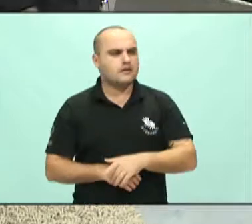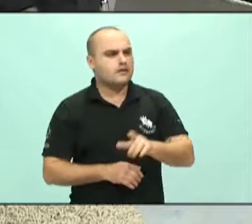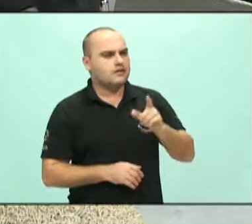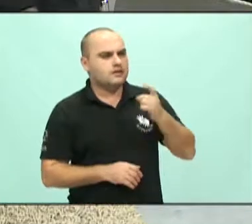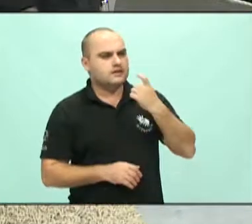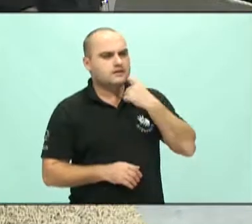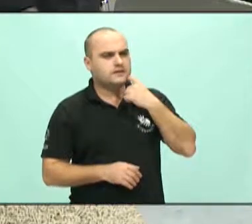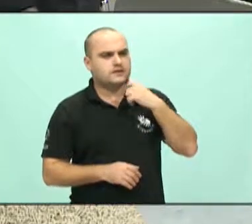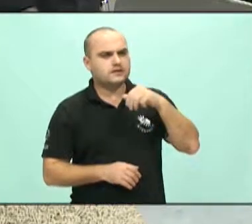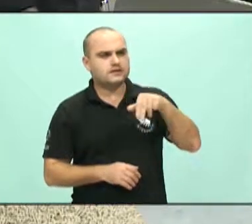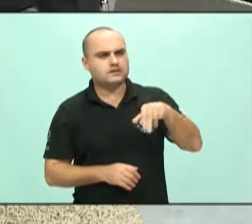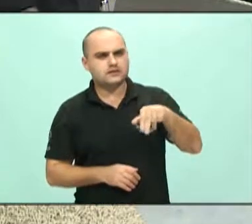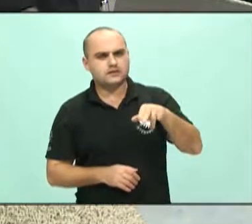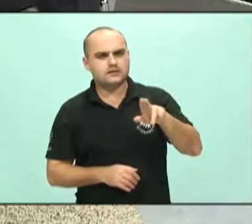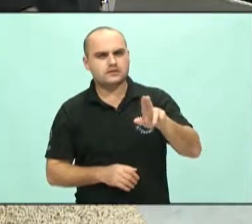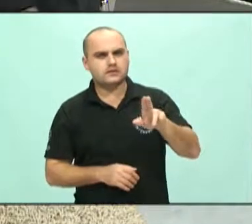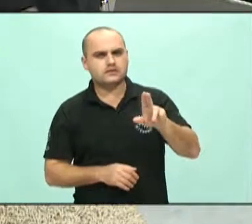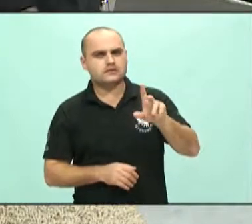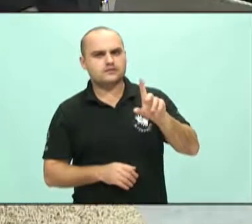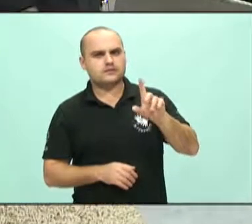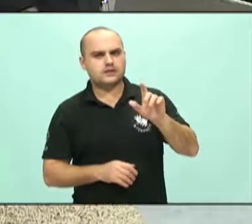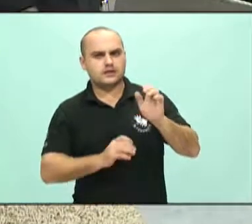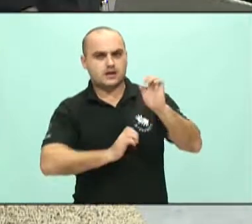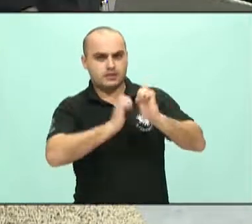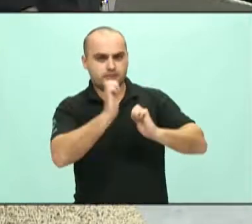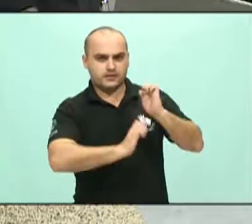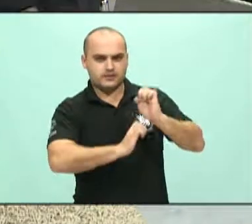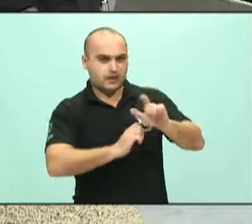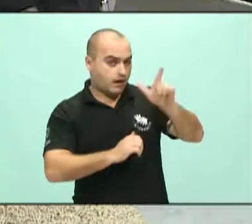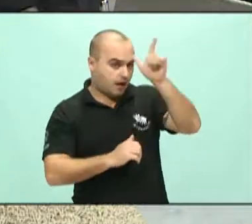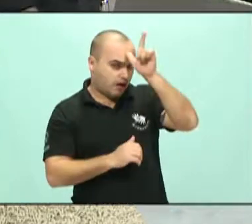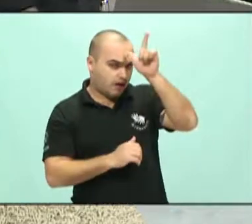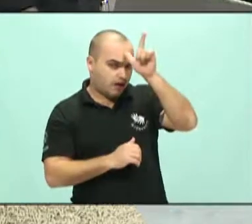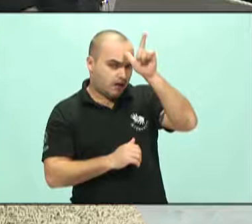empresário Nutri Steinkamp, da empresa alemã